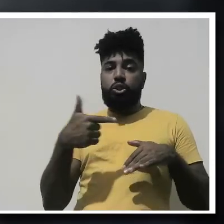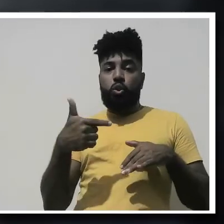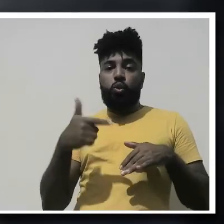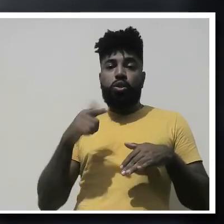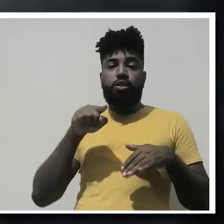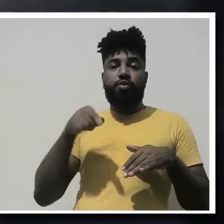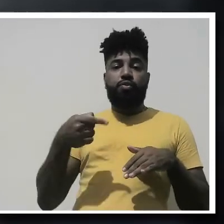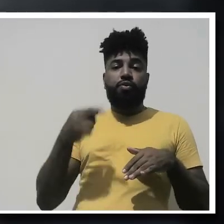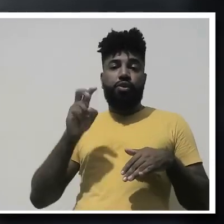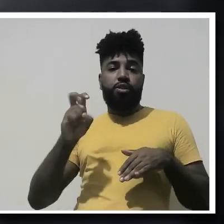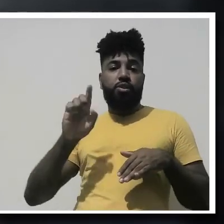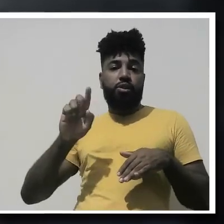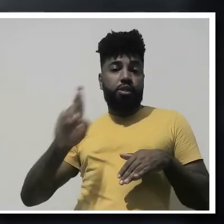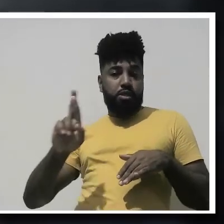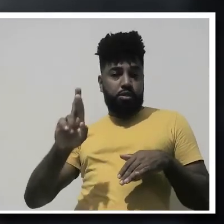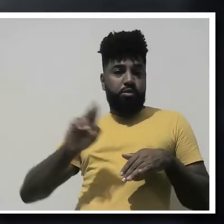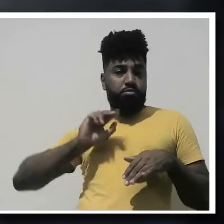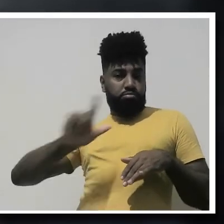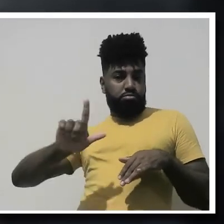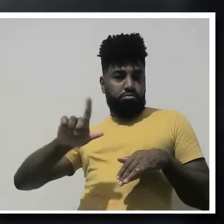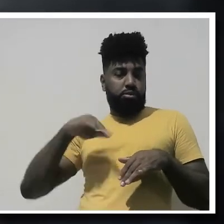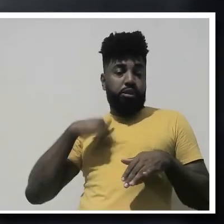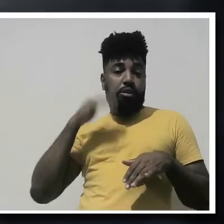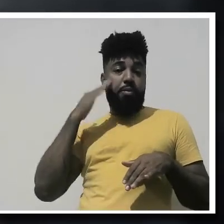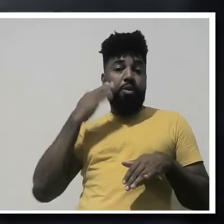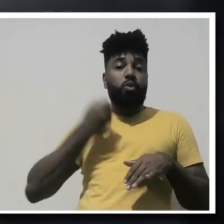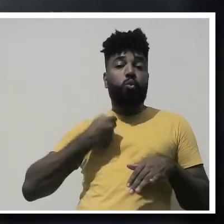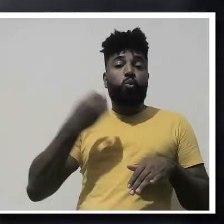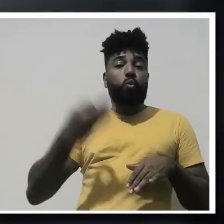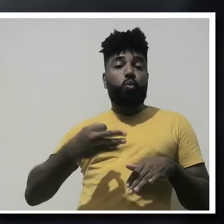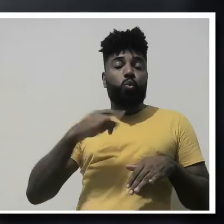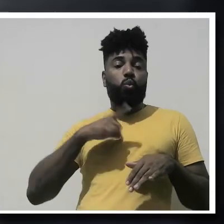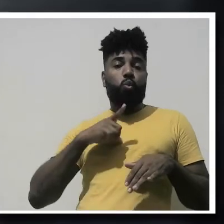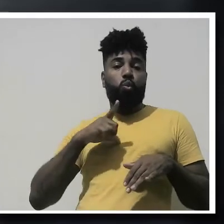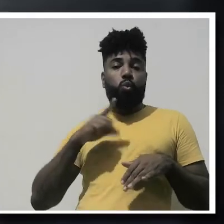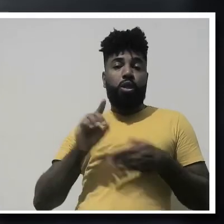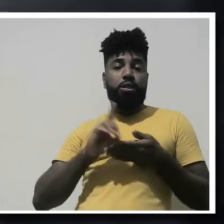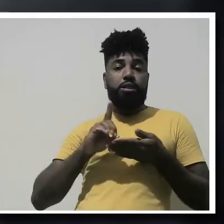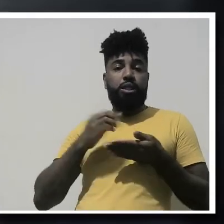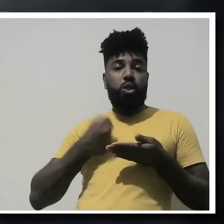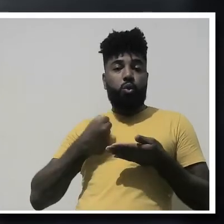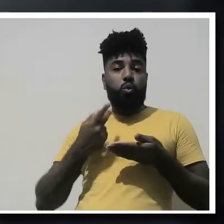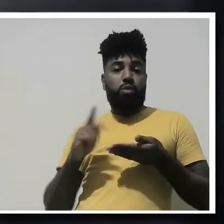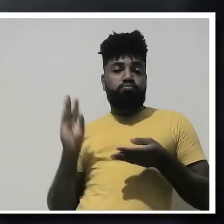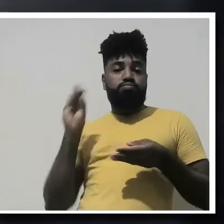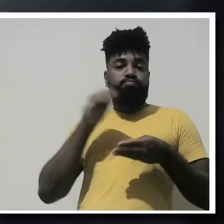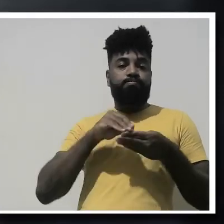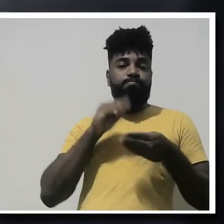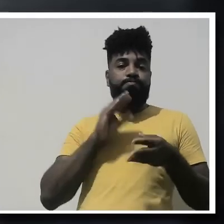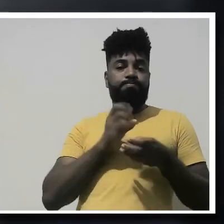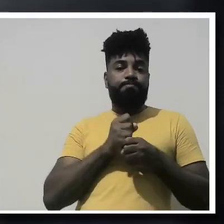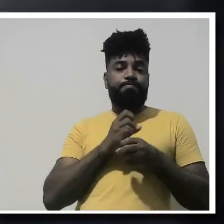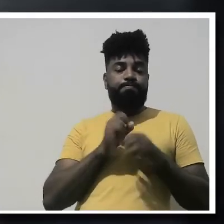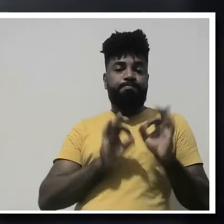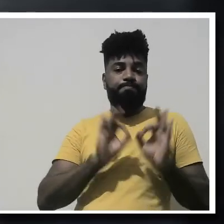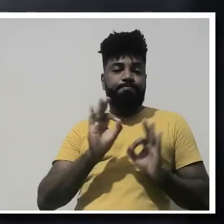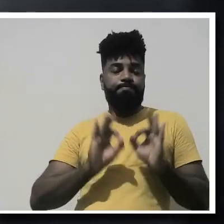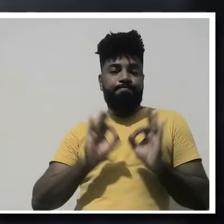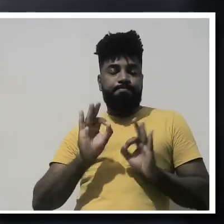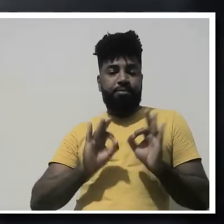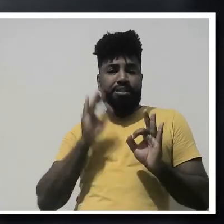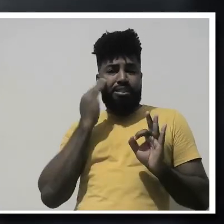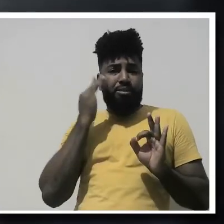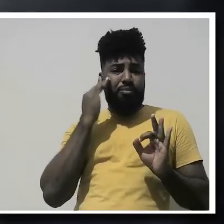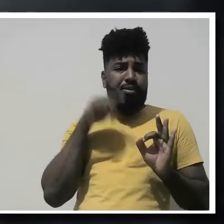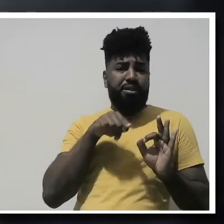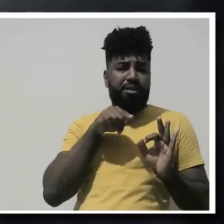menos, 112,5 gramas por litro. Para a gente saber o valor exato, a gente joga o valor da densidade na equação e dá para ver aqui que a